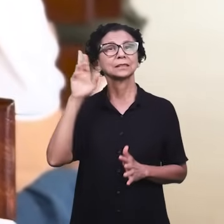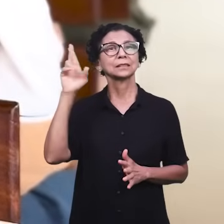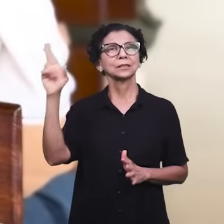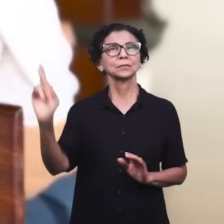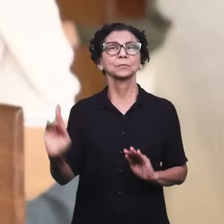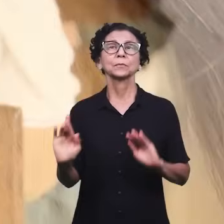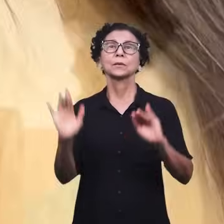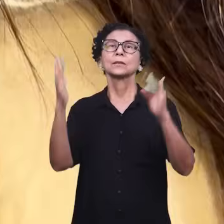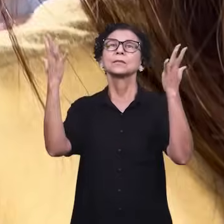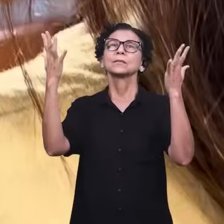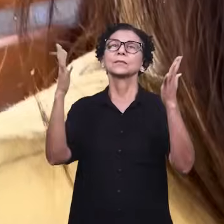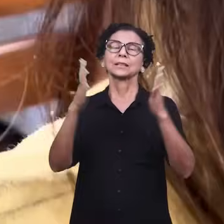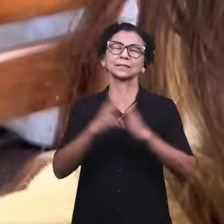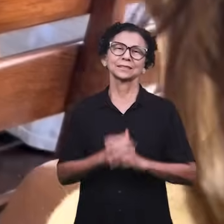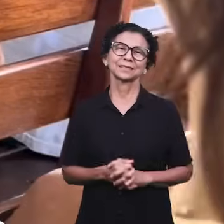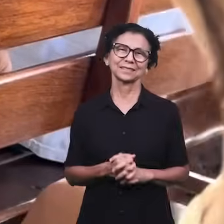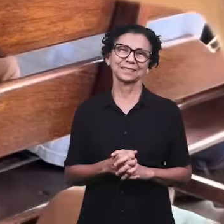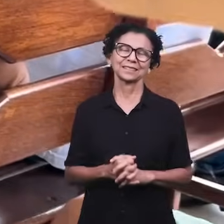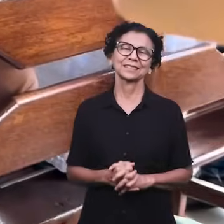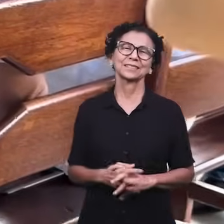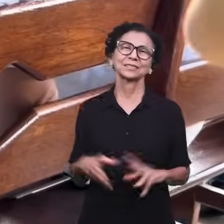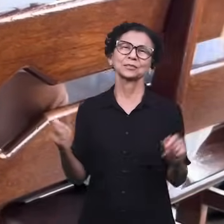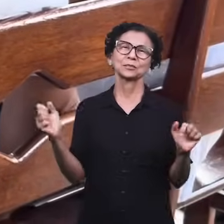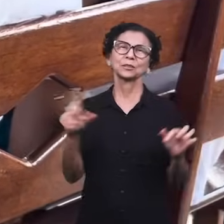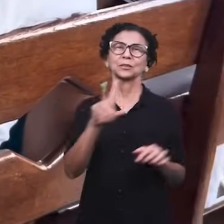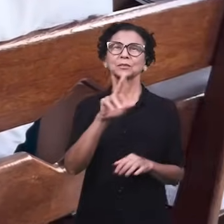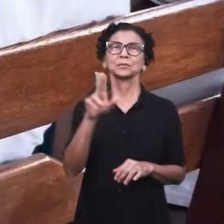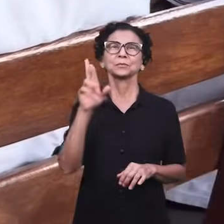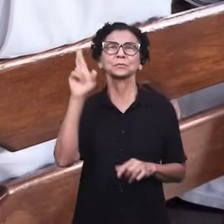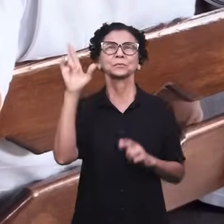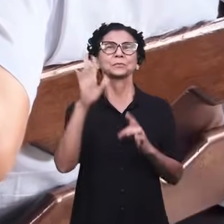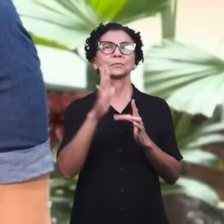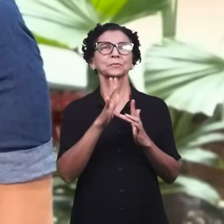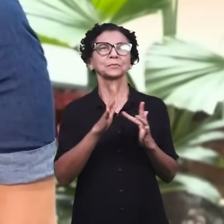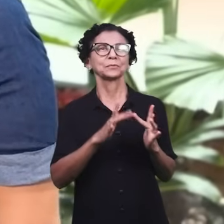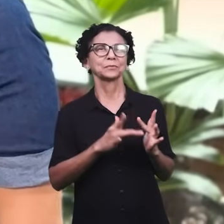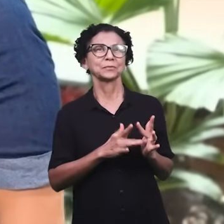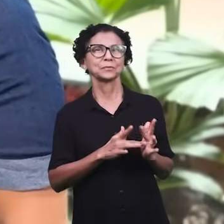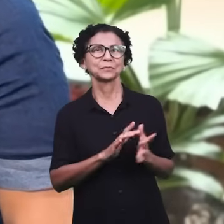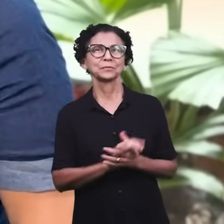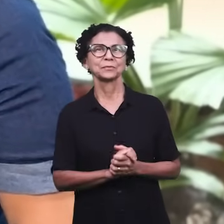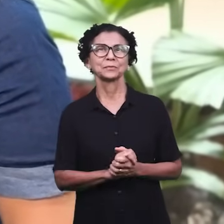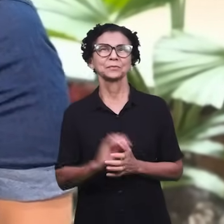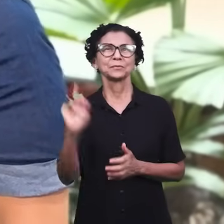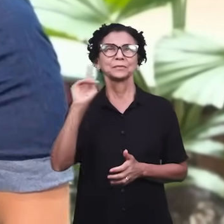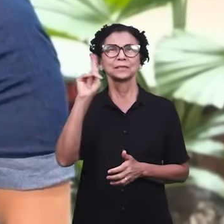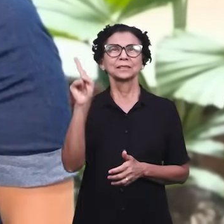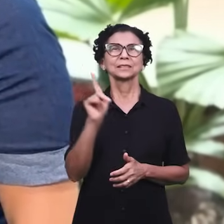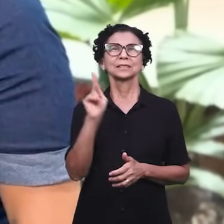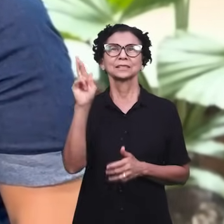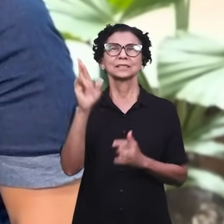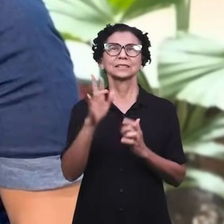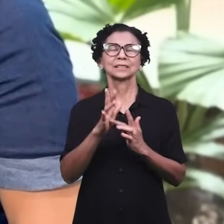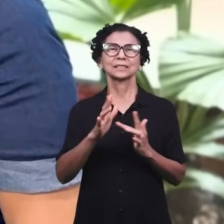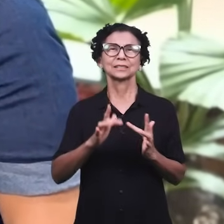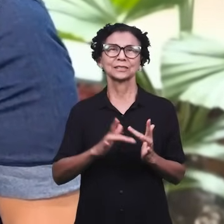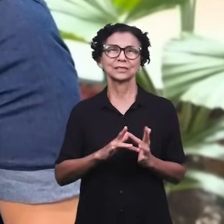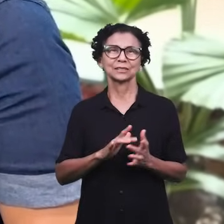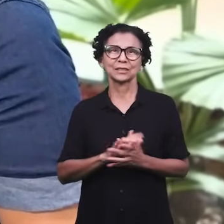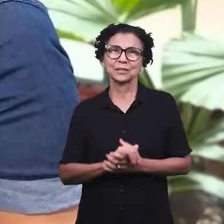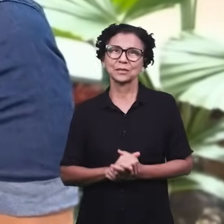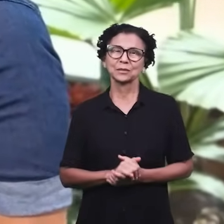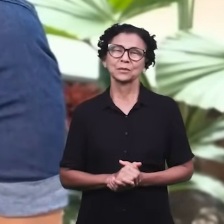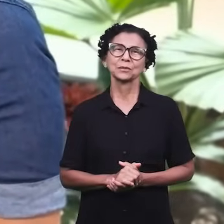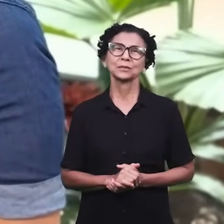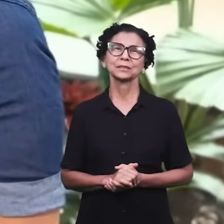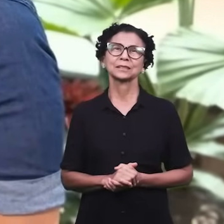em festa para louvor e glória do nome do Senhor Jesus. A paz do Senhor Jesus, irmãos. Eu sou a Carolina